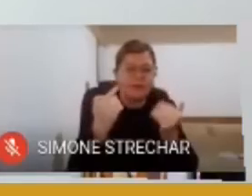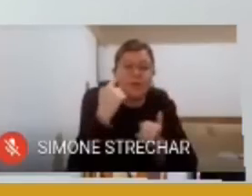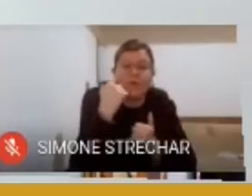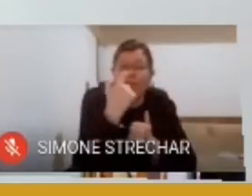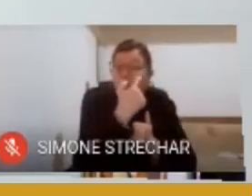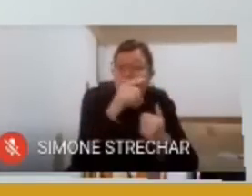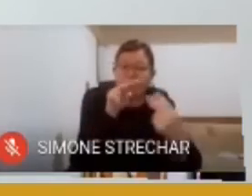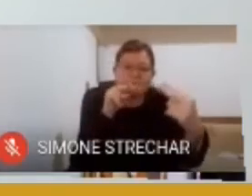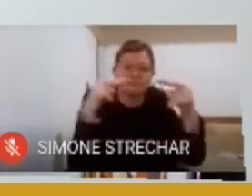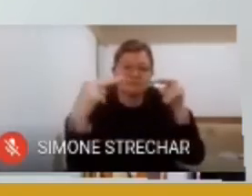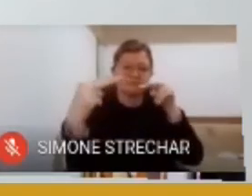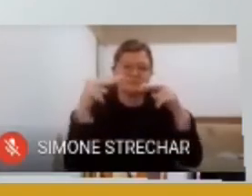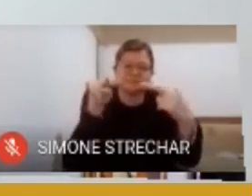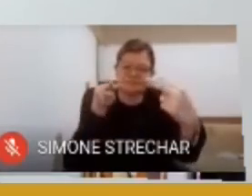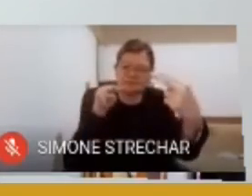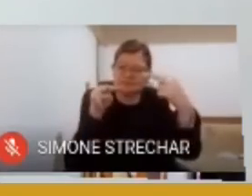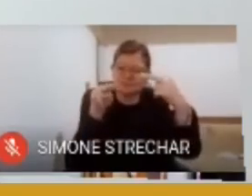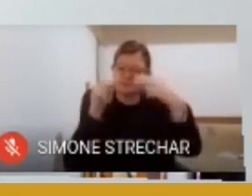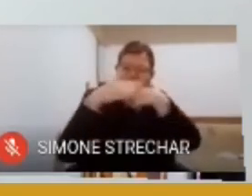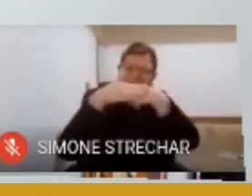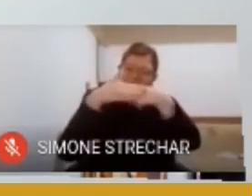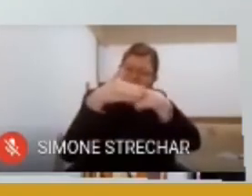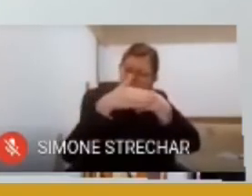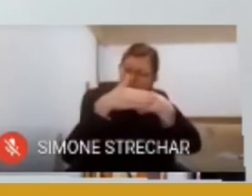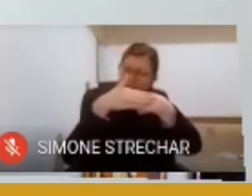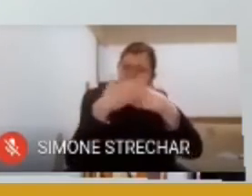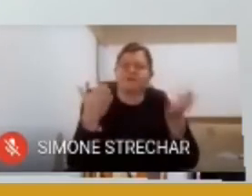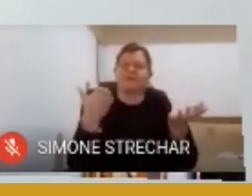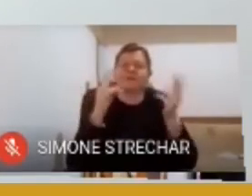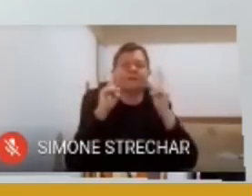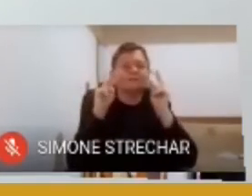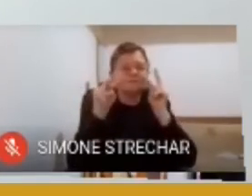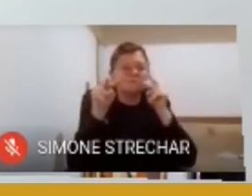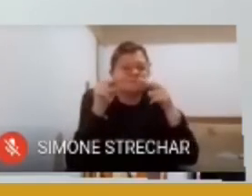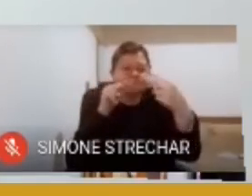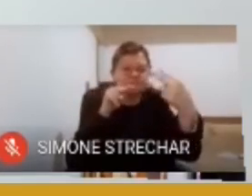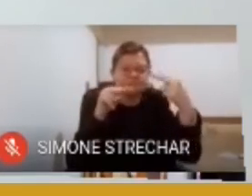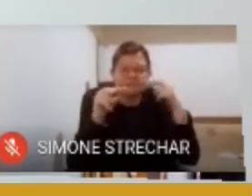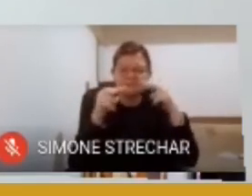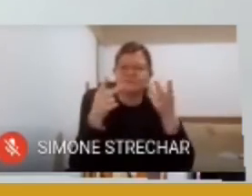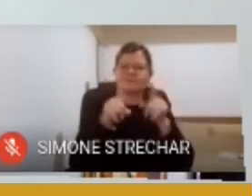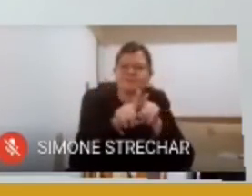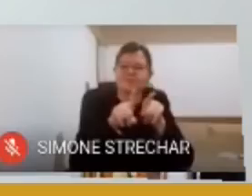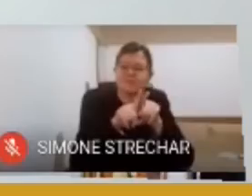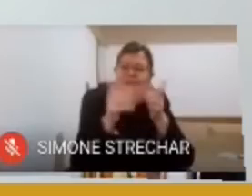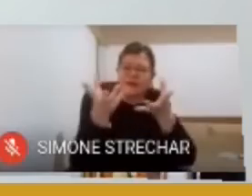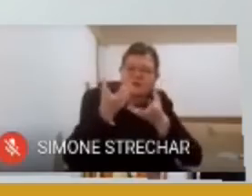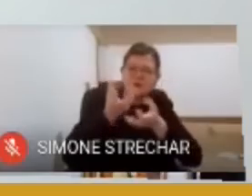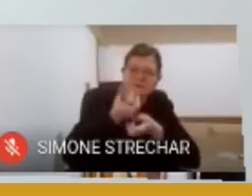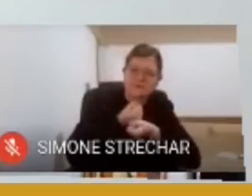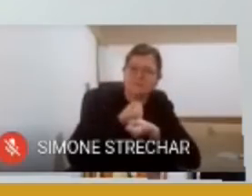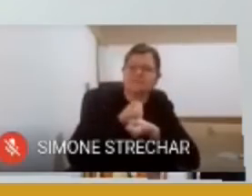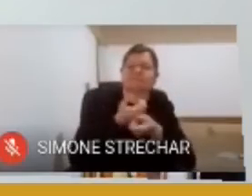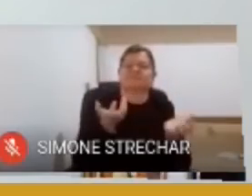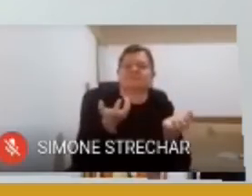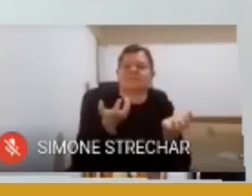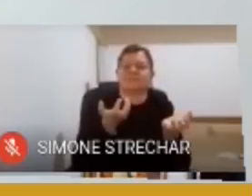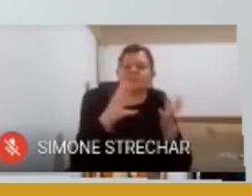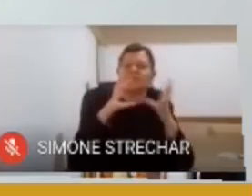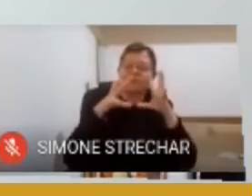forma gradual, né? Infelizmente, nós não vamos poder chegar impondo alguma coisa, mas aos poucos, com conversa,